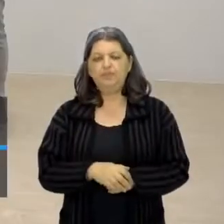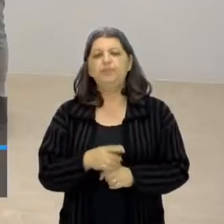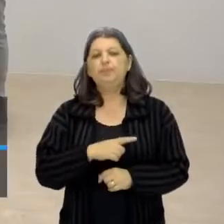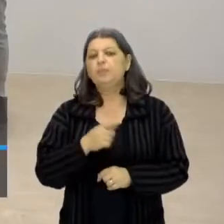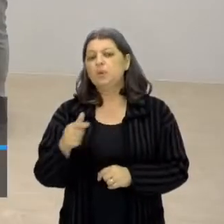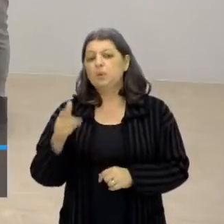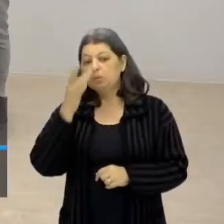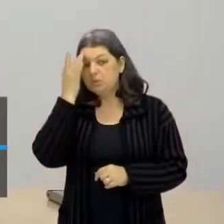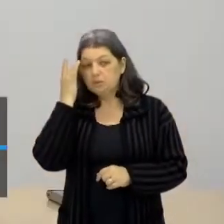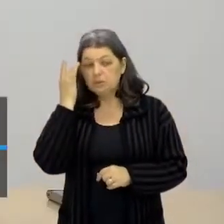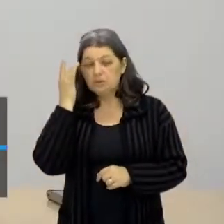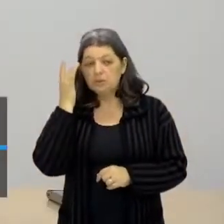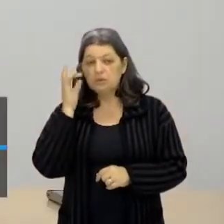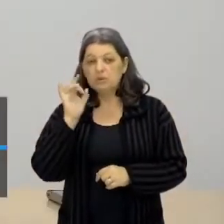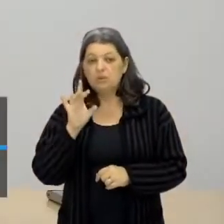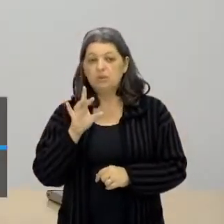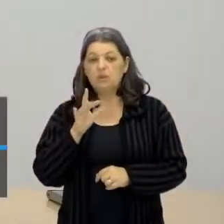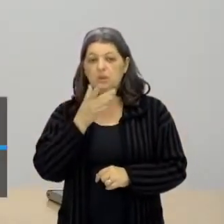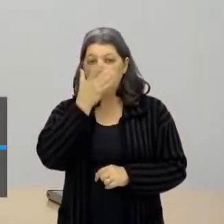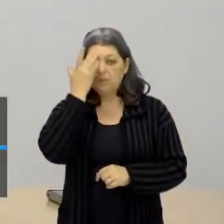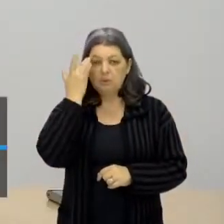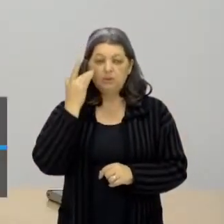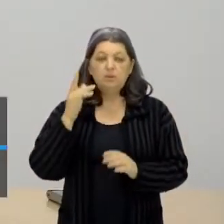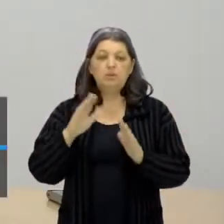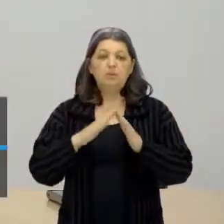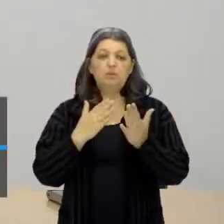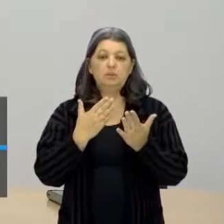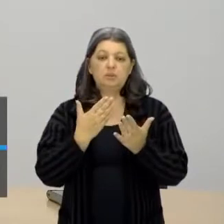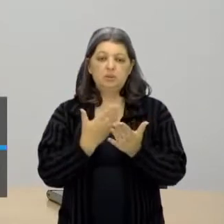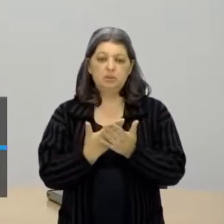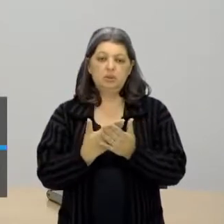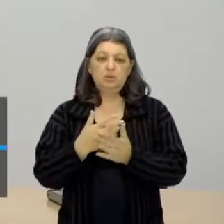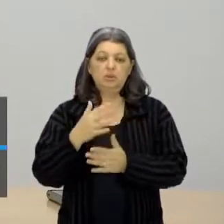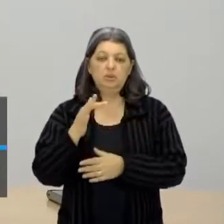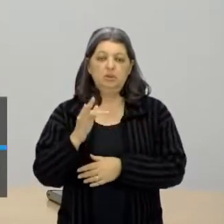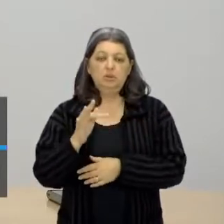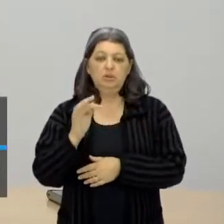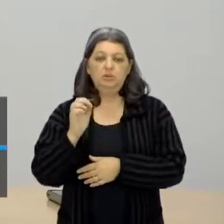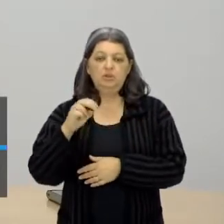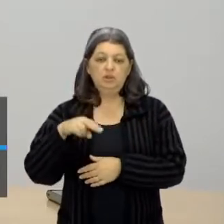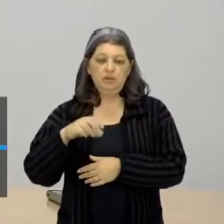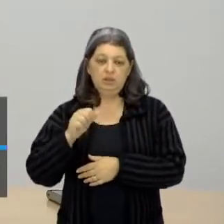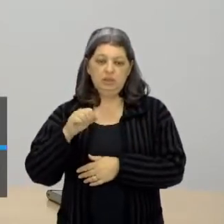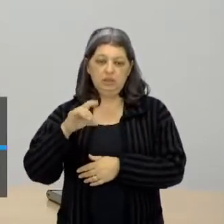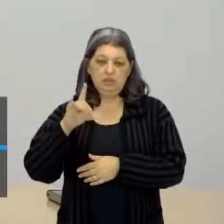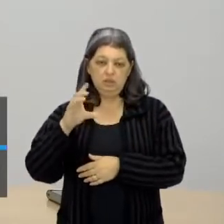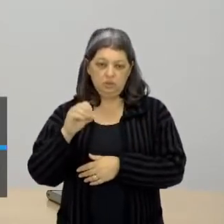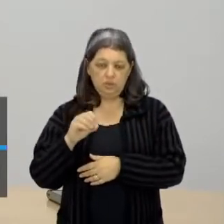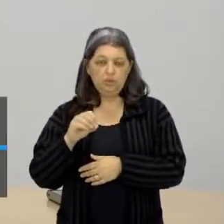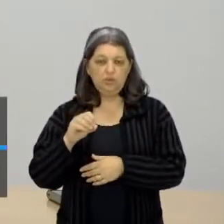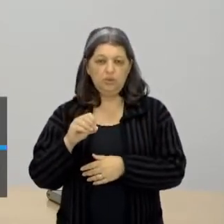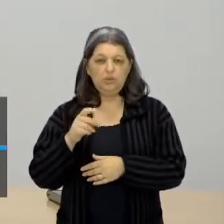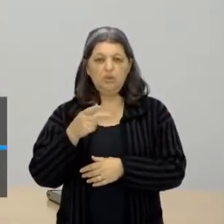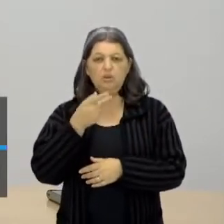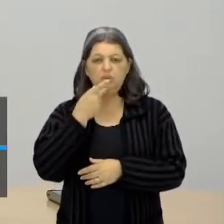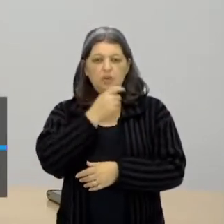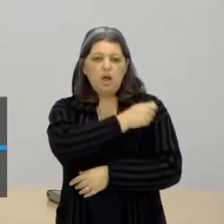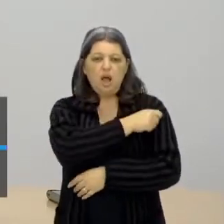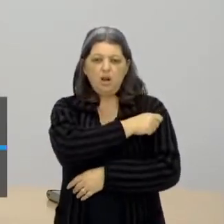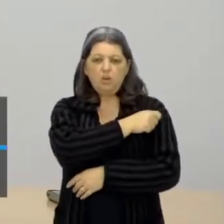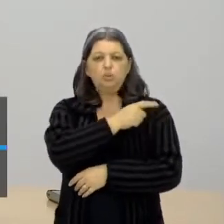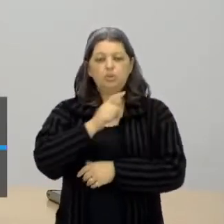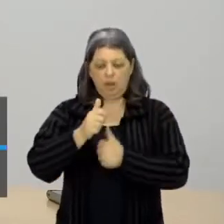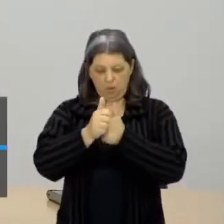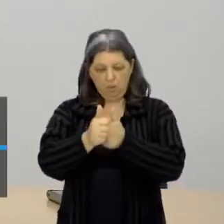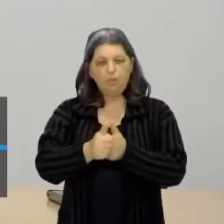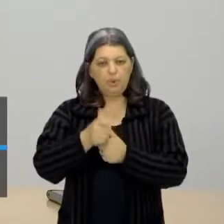Edjoel? Só tem o pessoal aqui da escola Francisco de Paula Vicente de Azevedo, diz que os alunos estão acompanhando, a professora